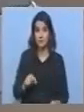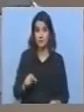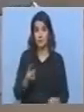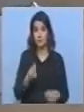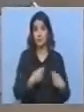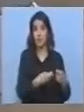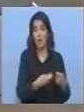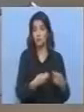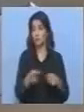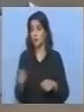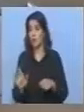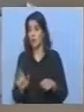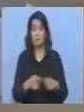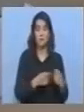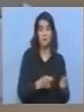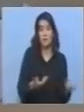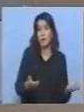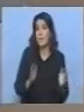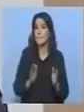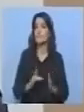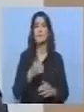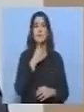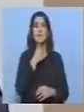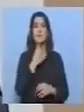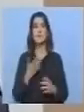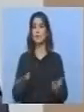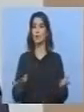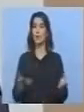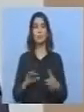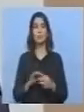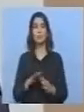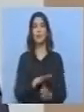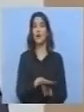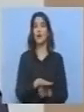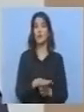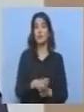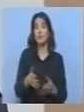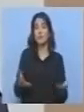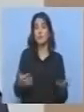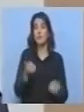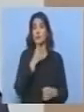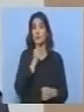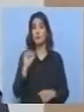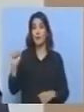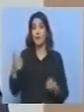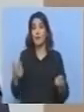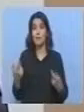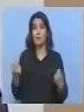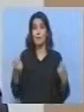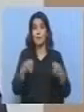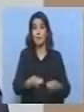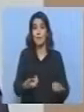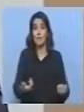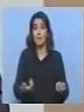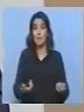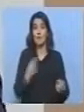e é preciso tomar decisões relativamente às áreas em que decidimos colocar os nossos recursos